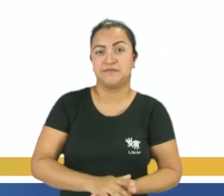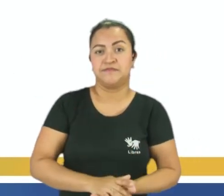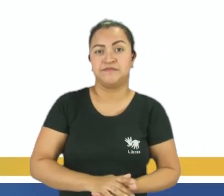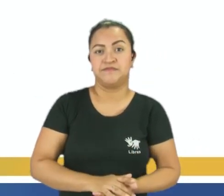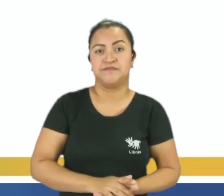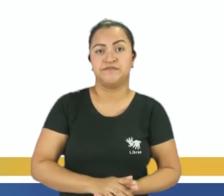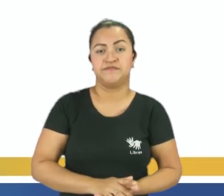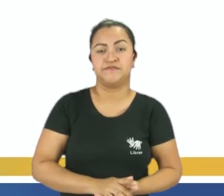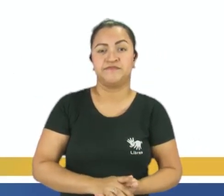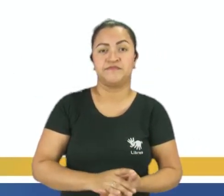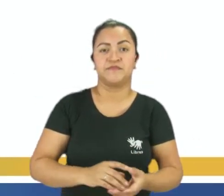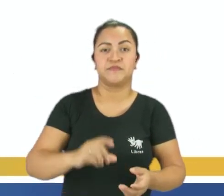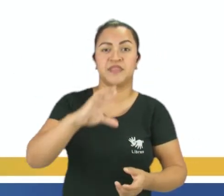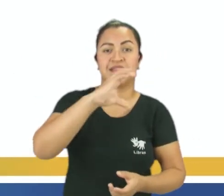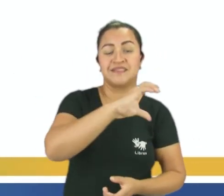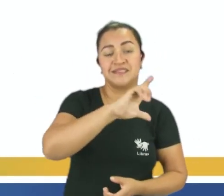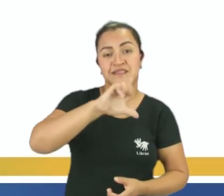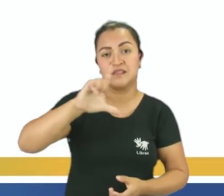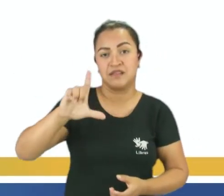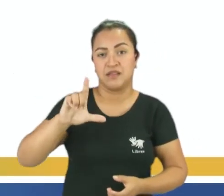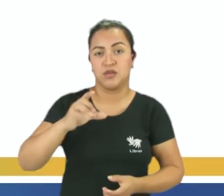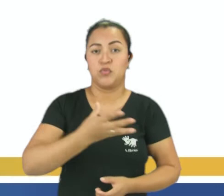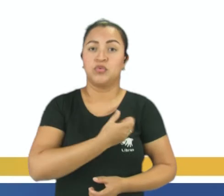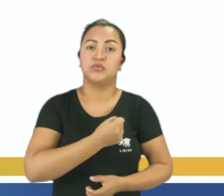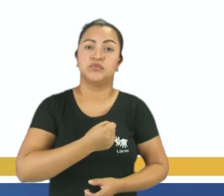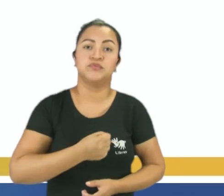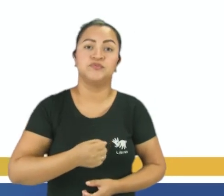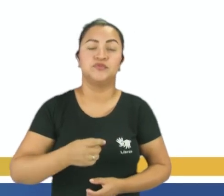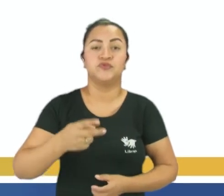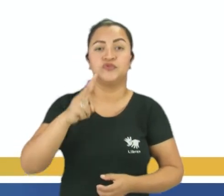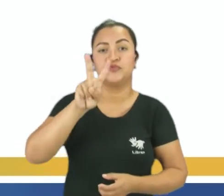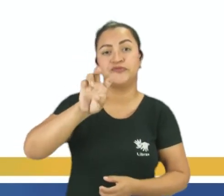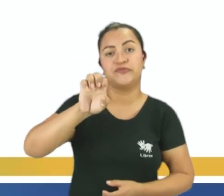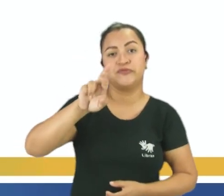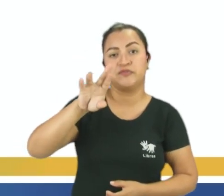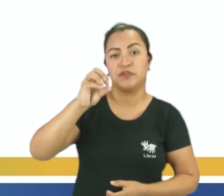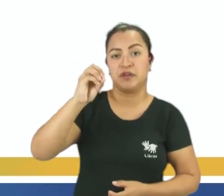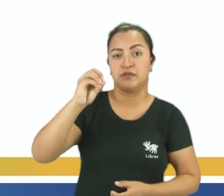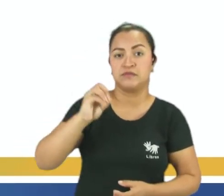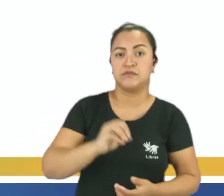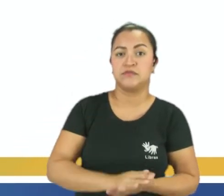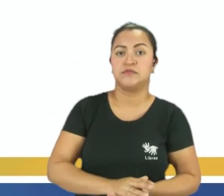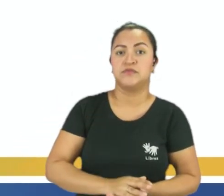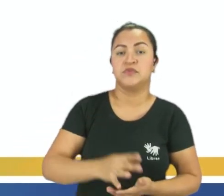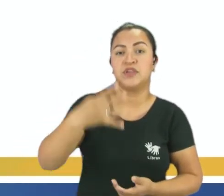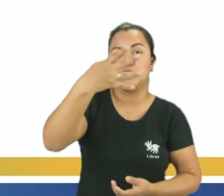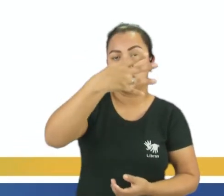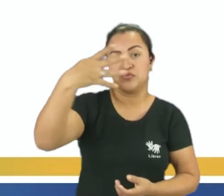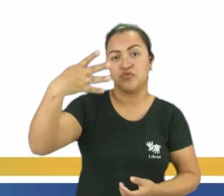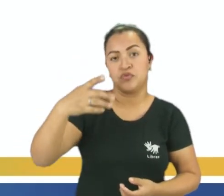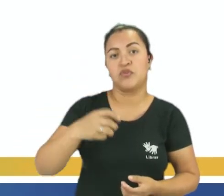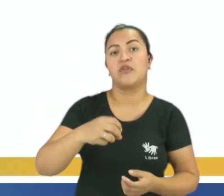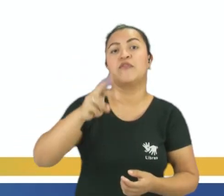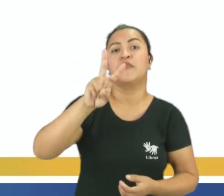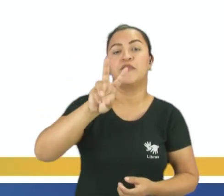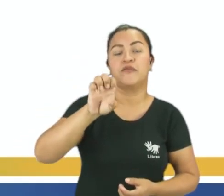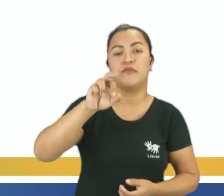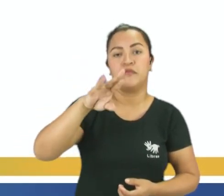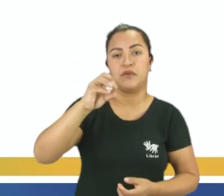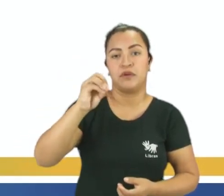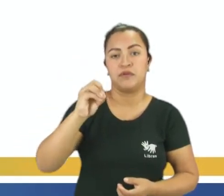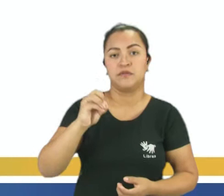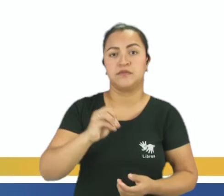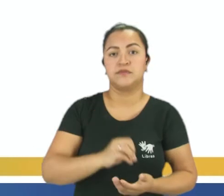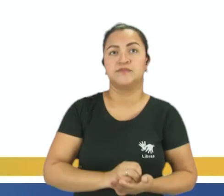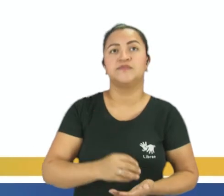Classificação das estrofes quanto ao número de versos. Estrofe com verso, monóstico.